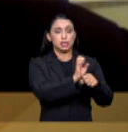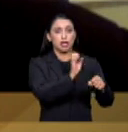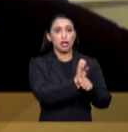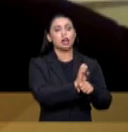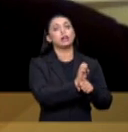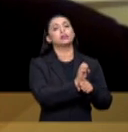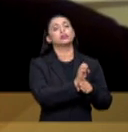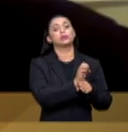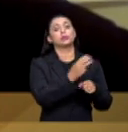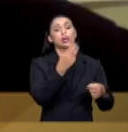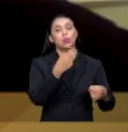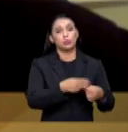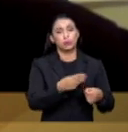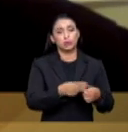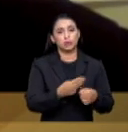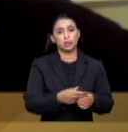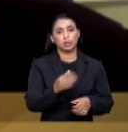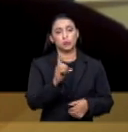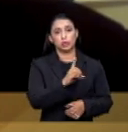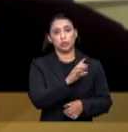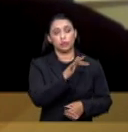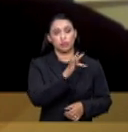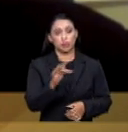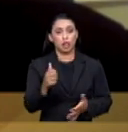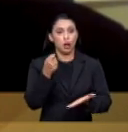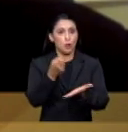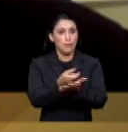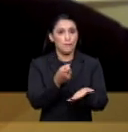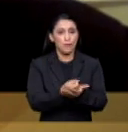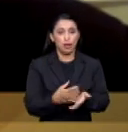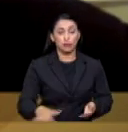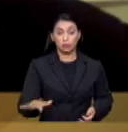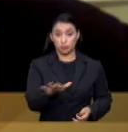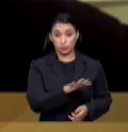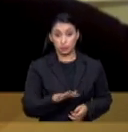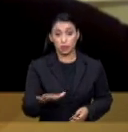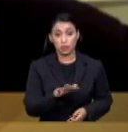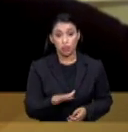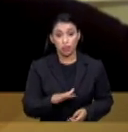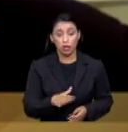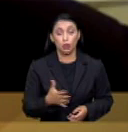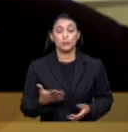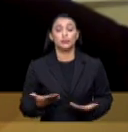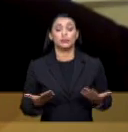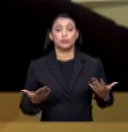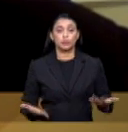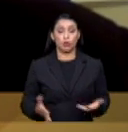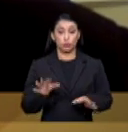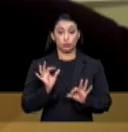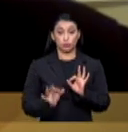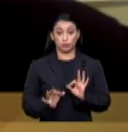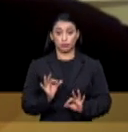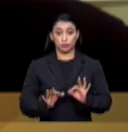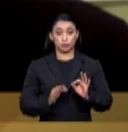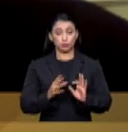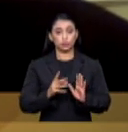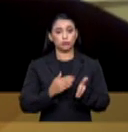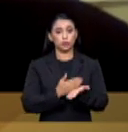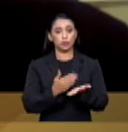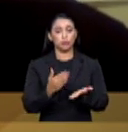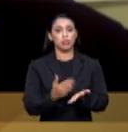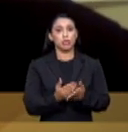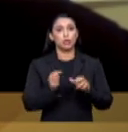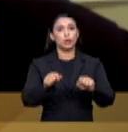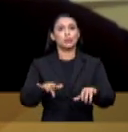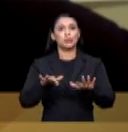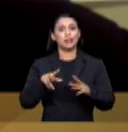imposto de renda sobre rendimentos pagos a qualquer título. O julgamento do presente feito foi iniciado no plenário